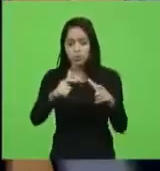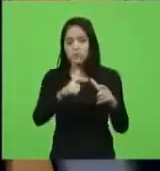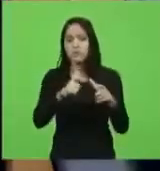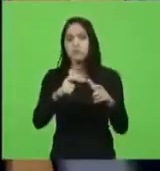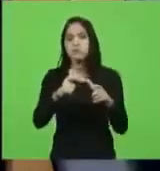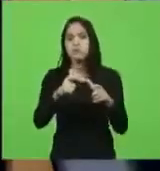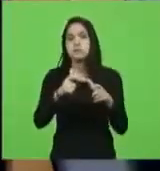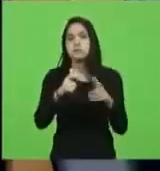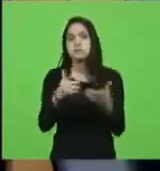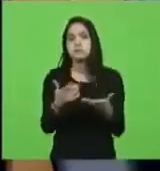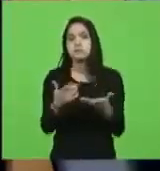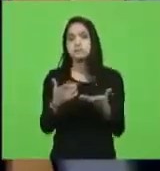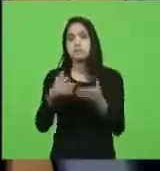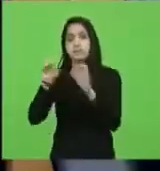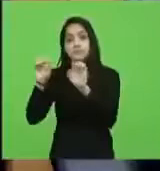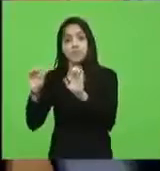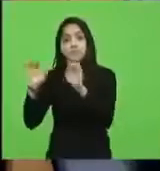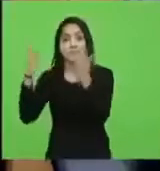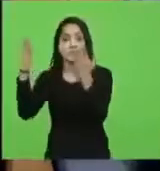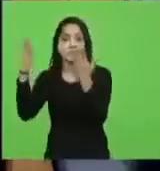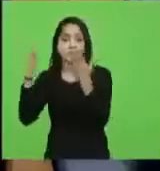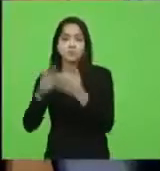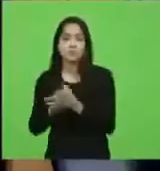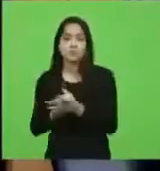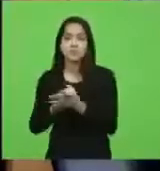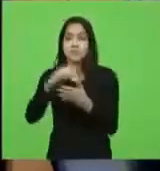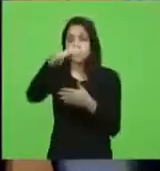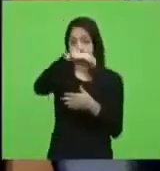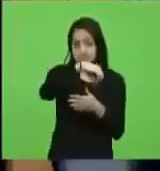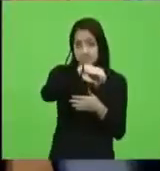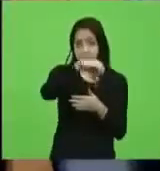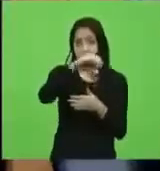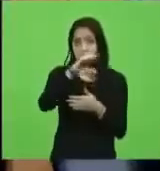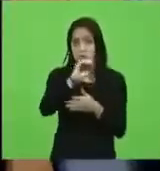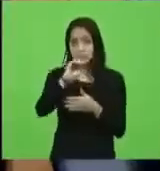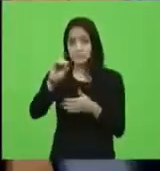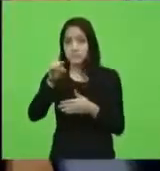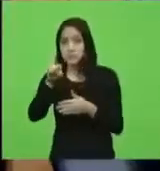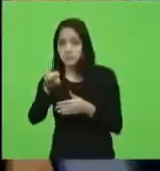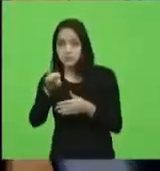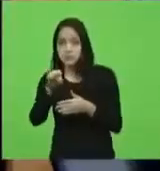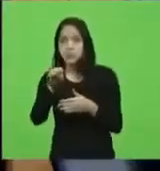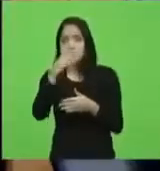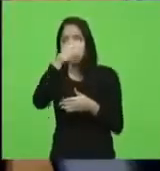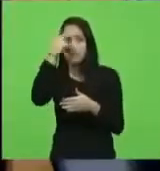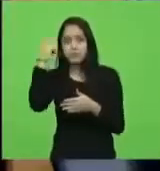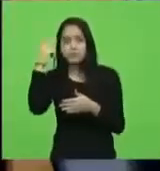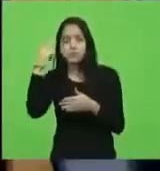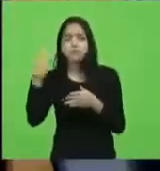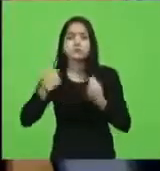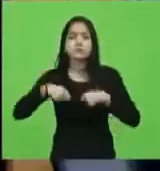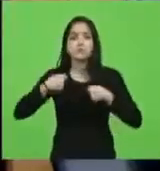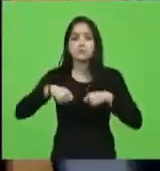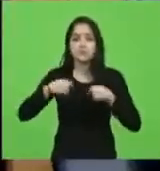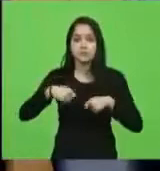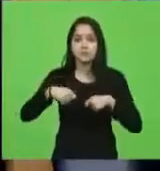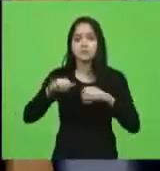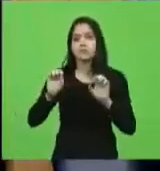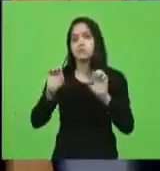para os eventos. São 900 mil catarinenses que dependem direta e indiretamente dos